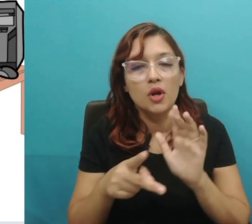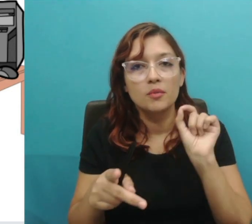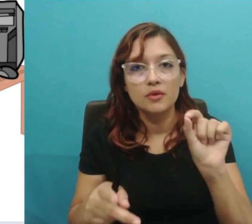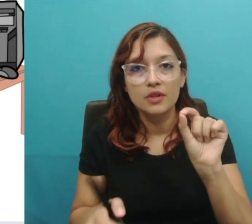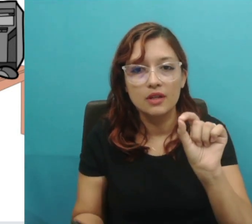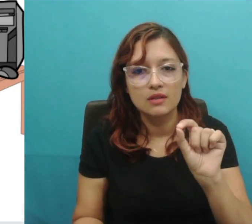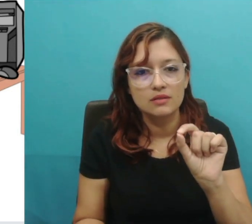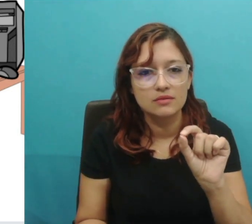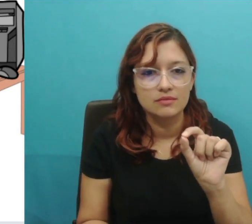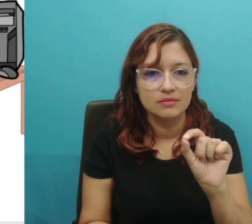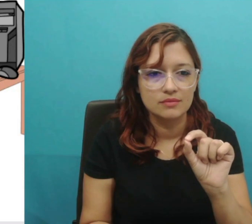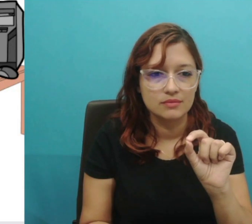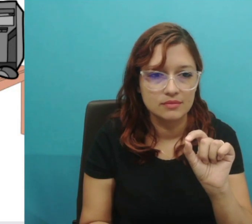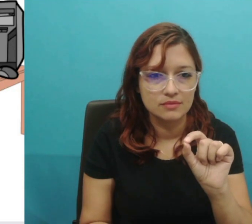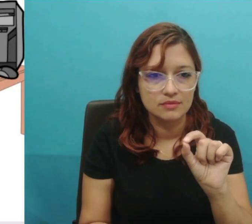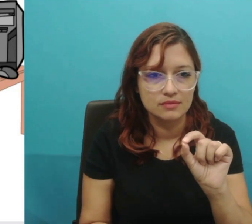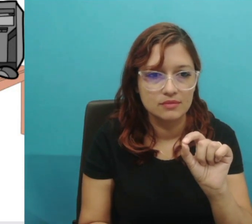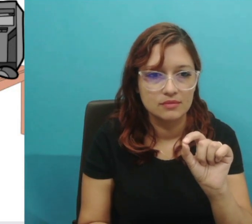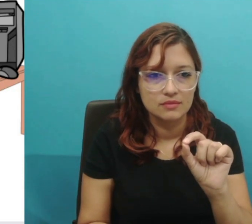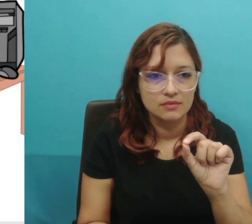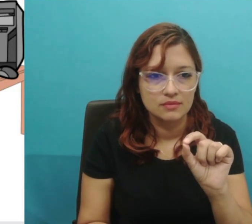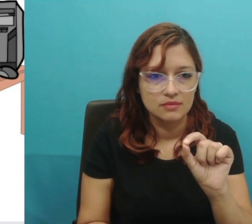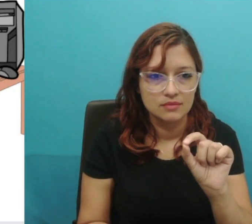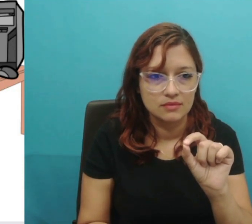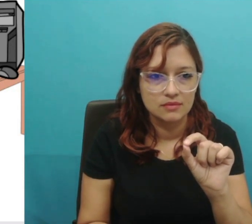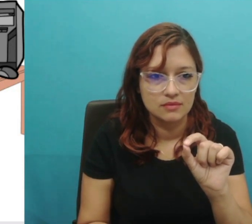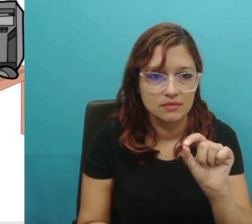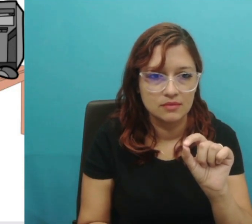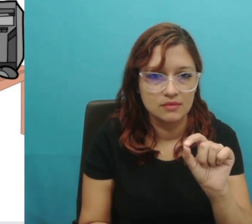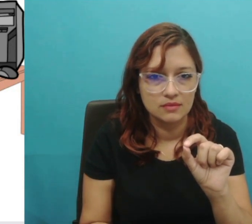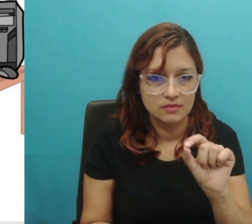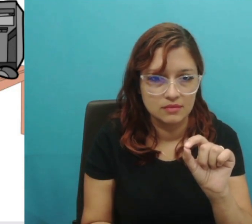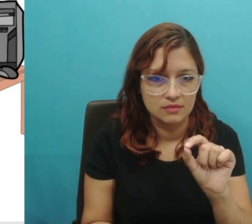Então, de quem é o computador?